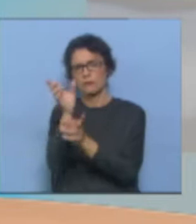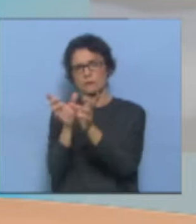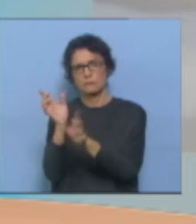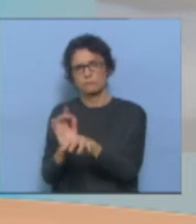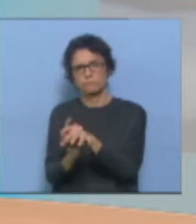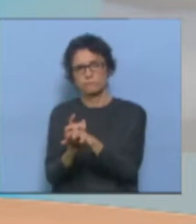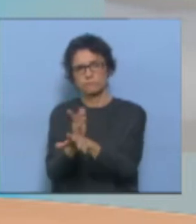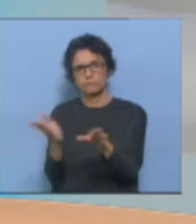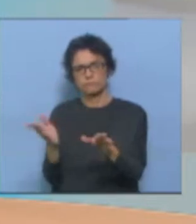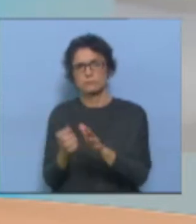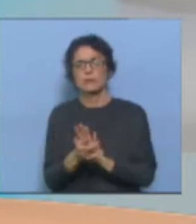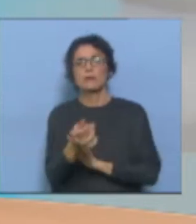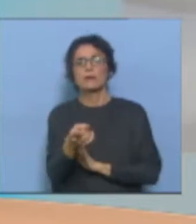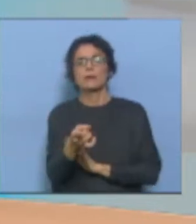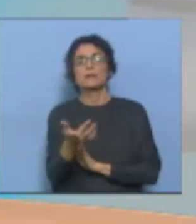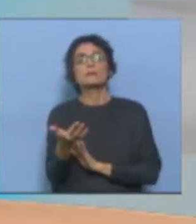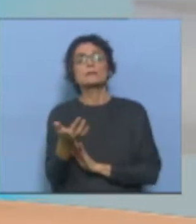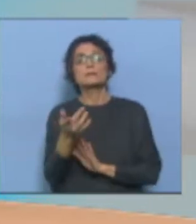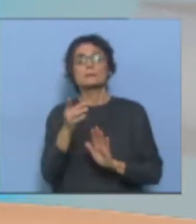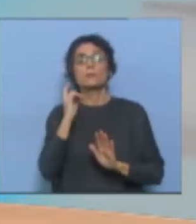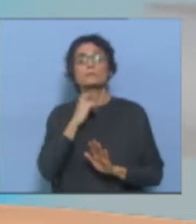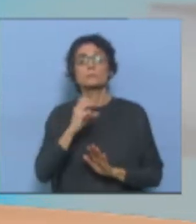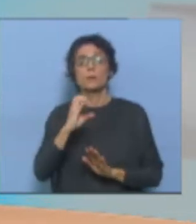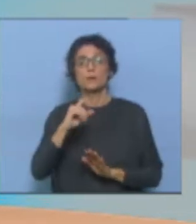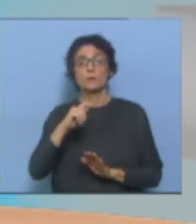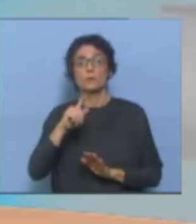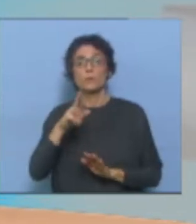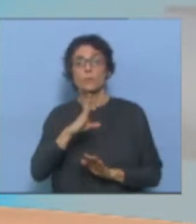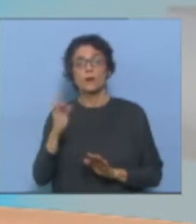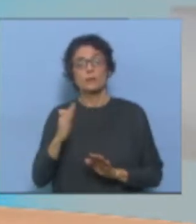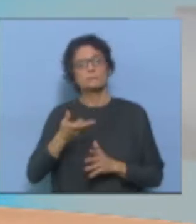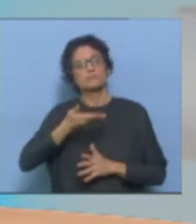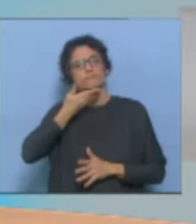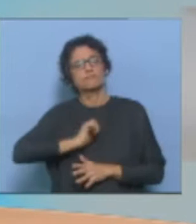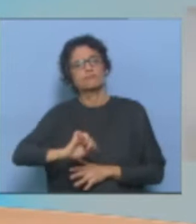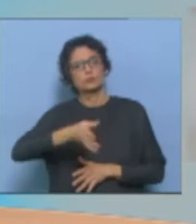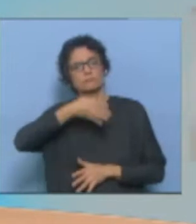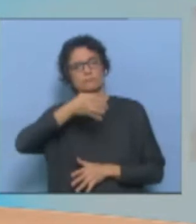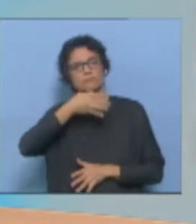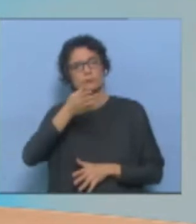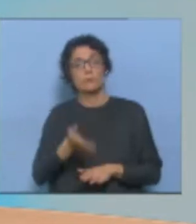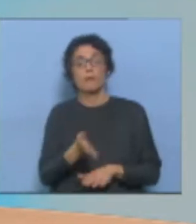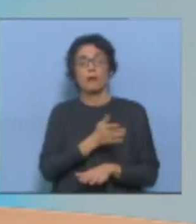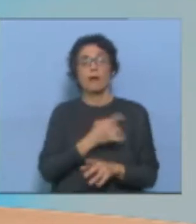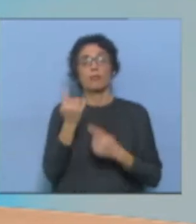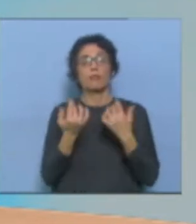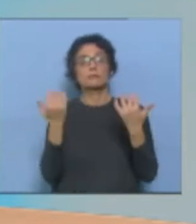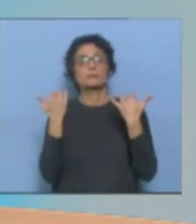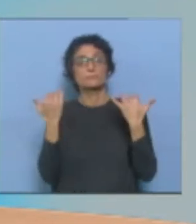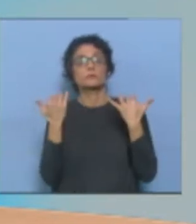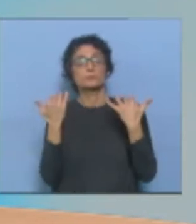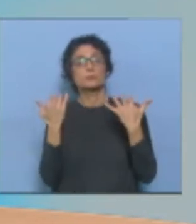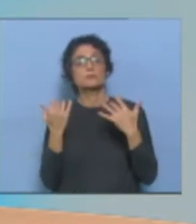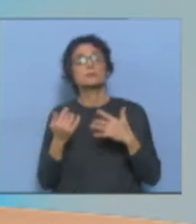vai partilhar as razões e as consequências da sua opção de vida. Primeiro, voltamos atenções para os acontecimentos